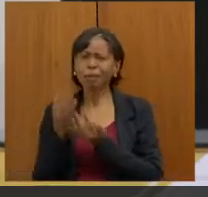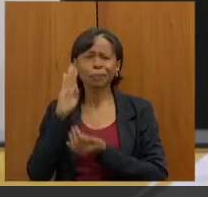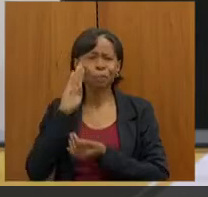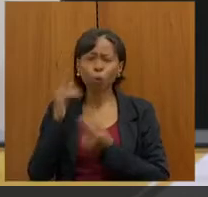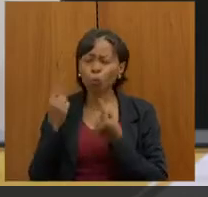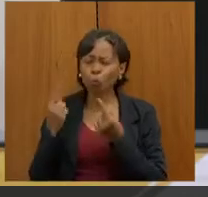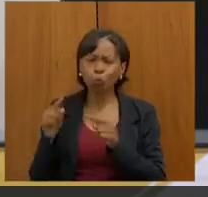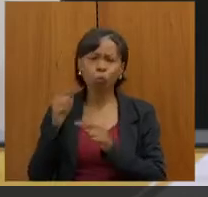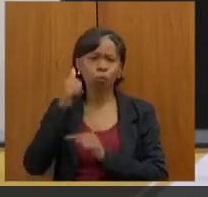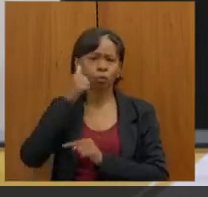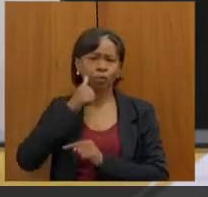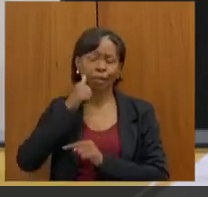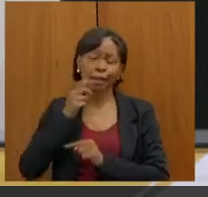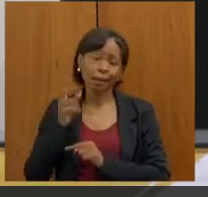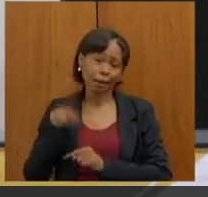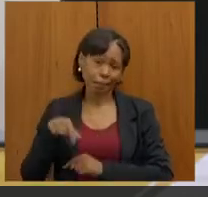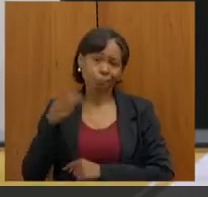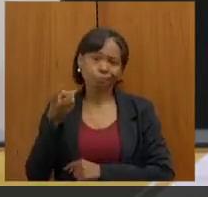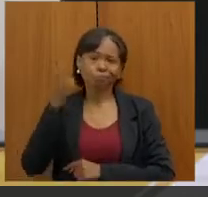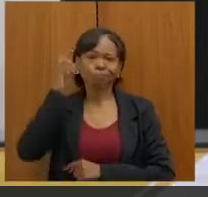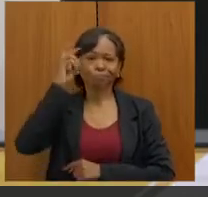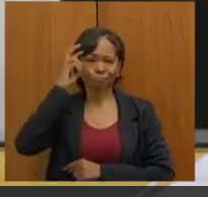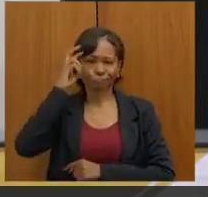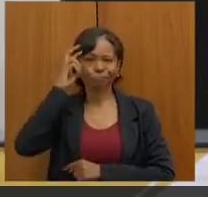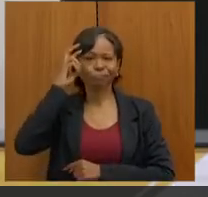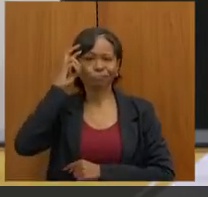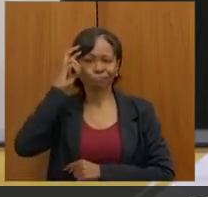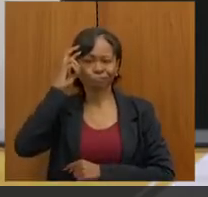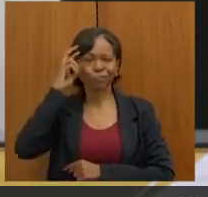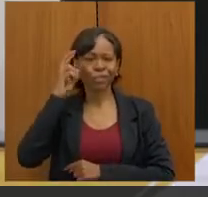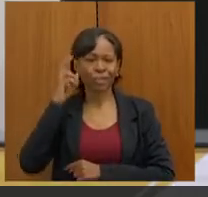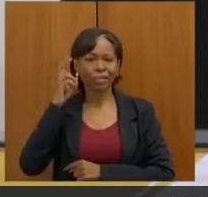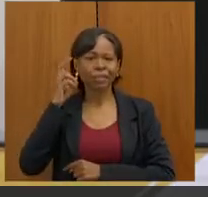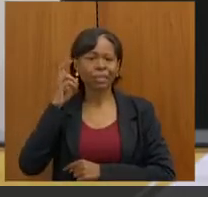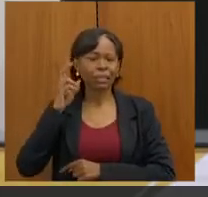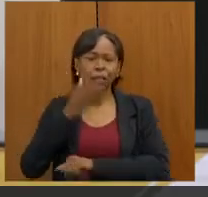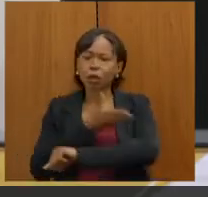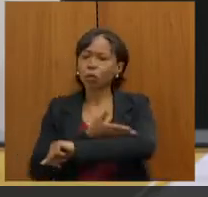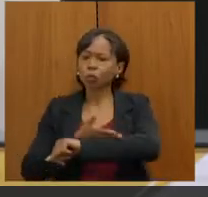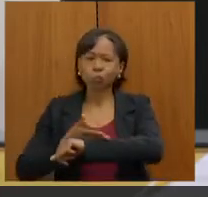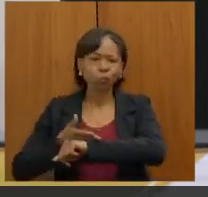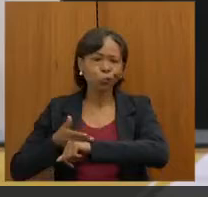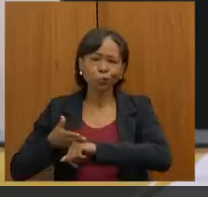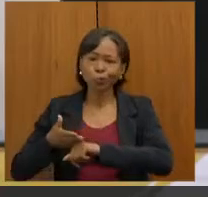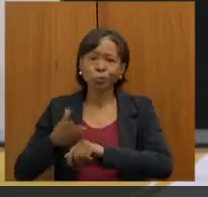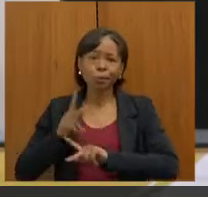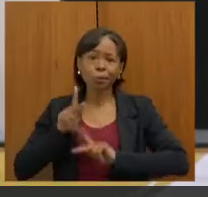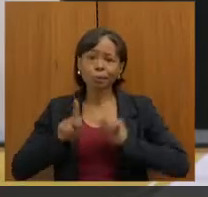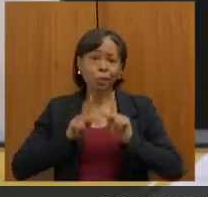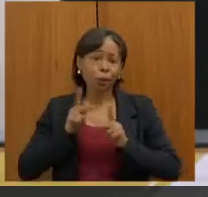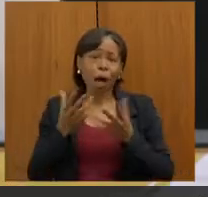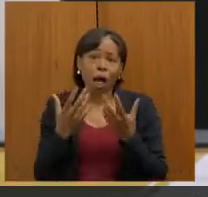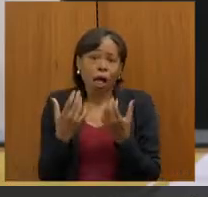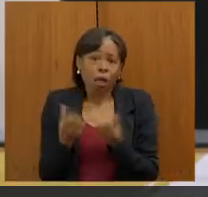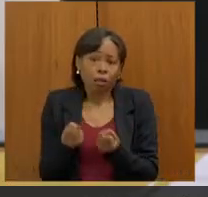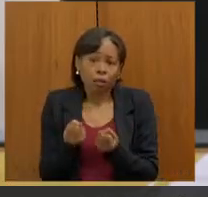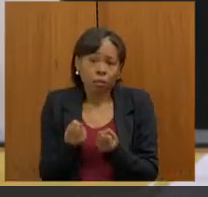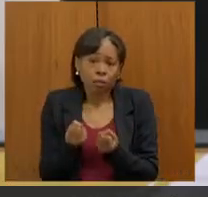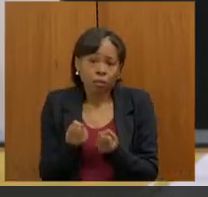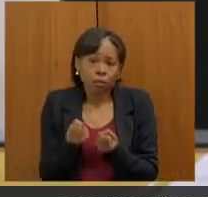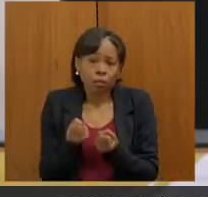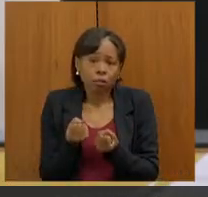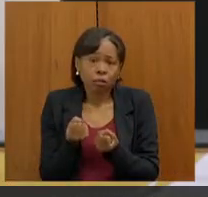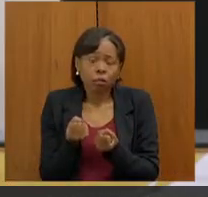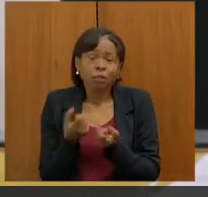questão cultural né é naturalizada e é culturalmente aceita então pensar